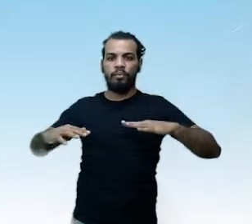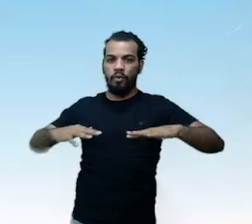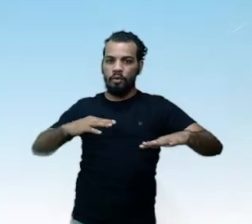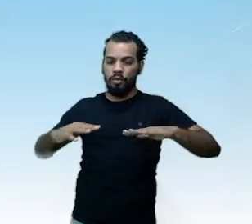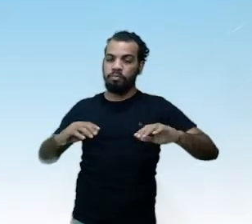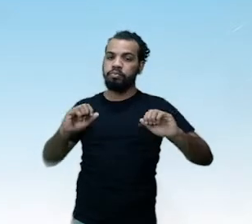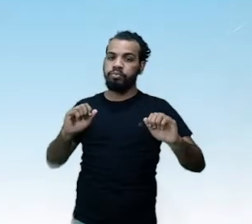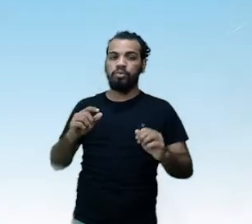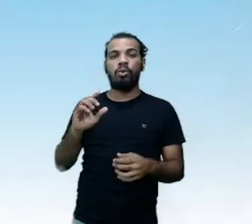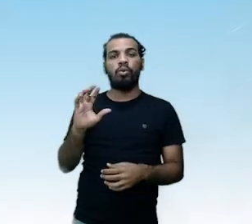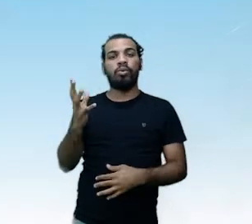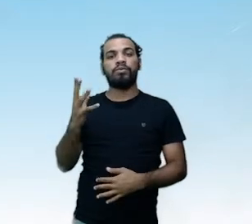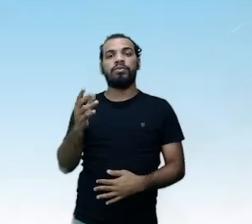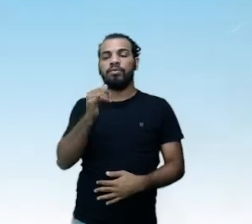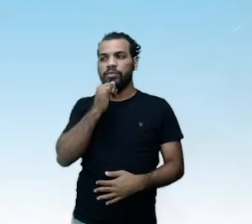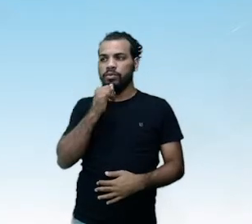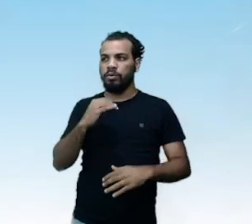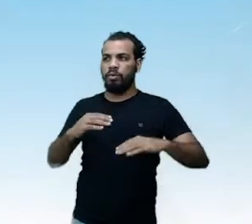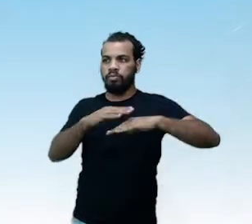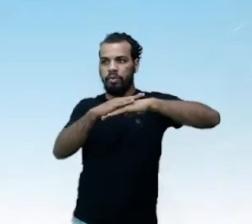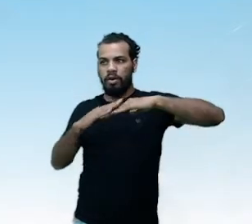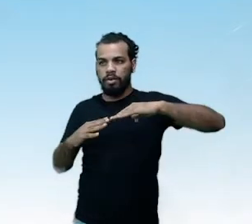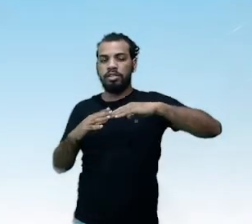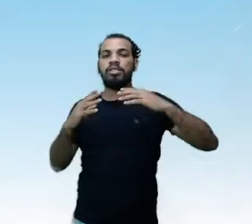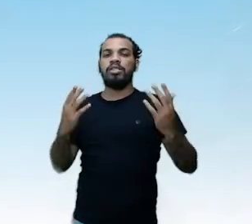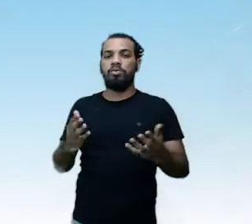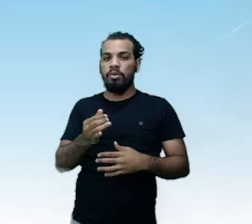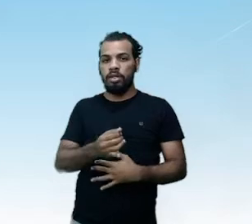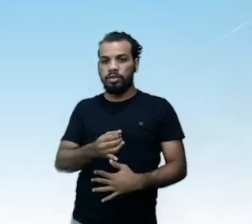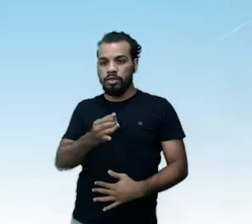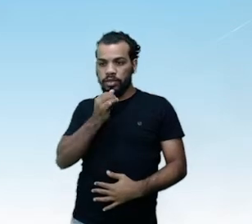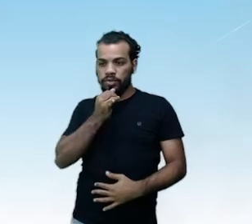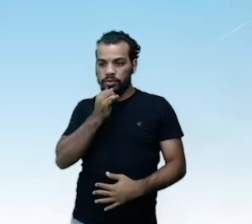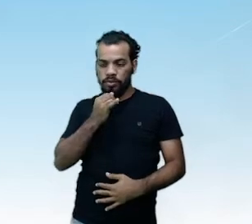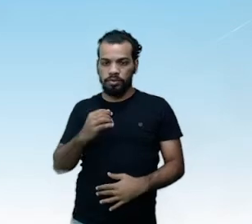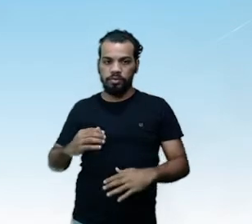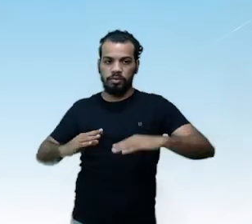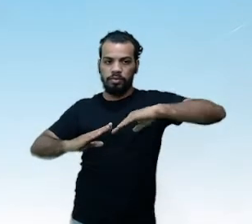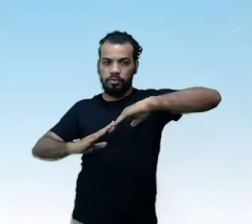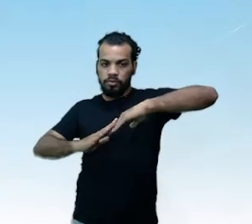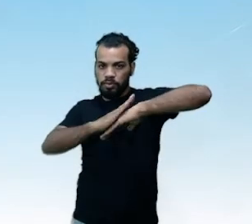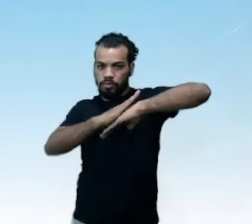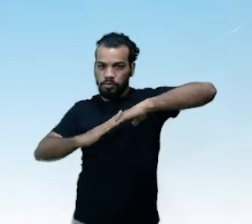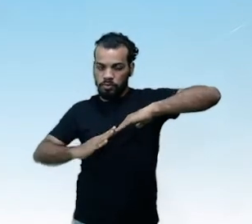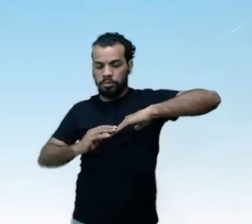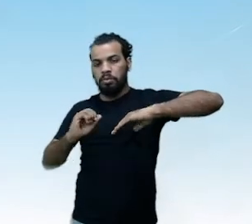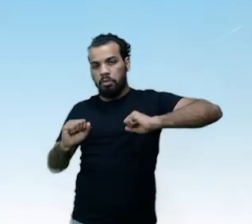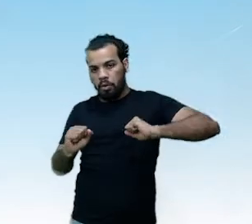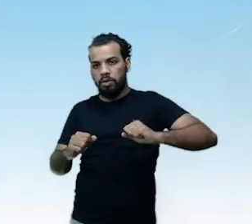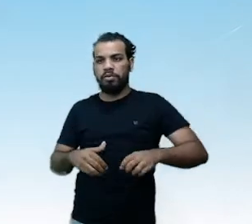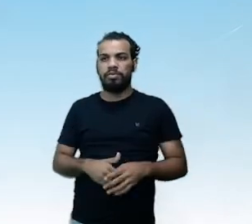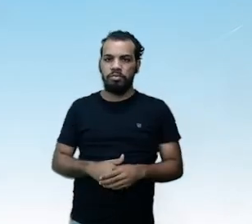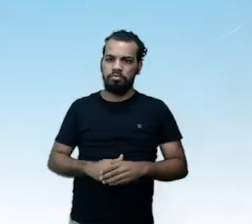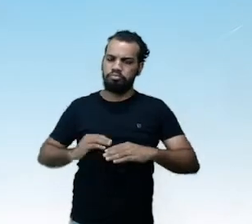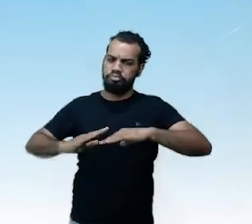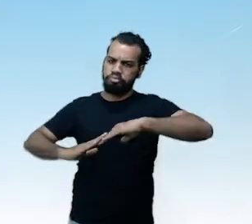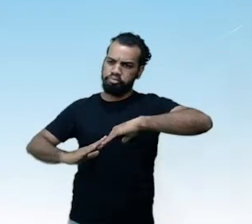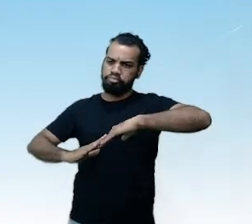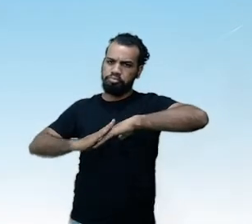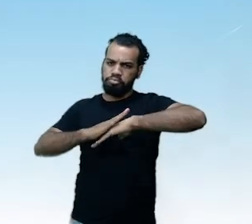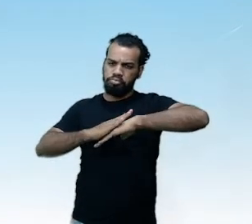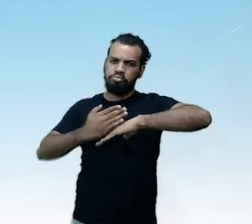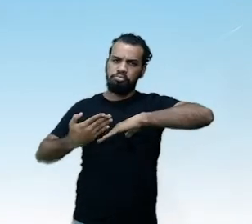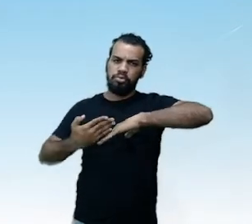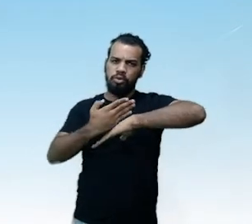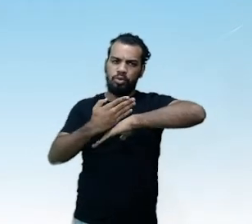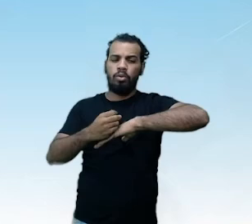movimento ele fosse feito aí na vertical. Os exemplos de plano inclinado, ele pode ser uma rampa de